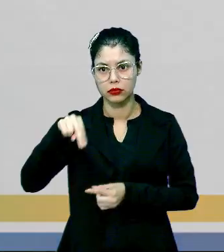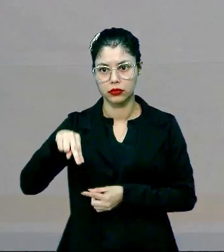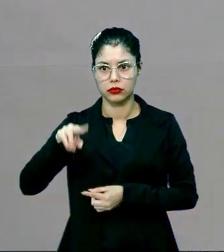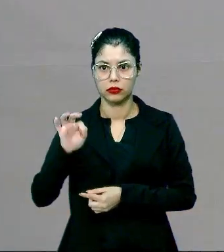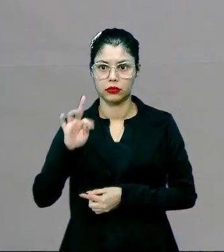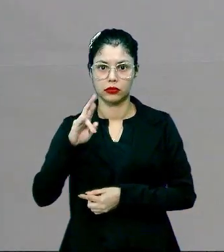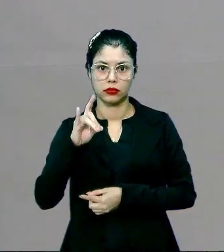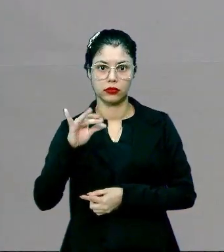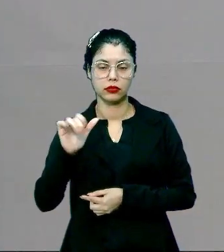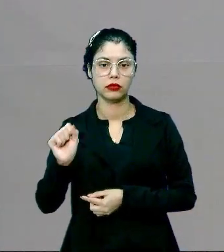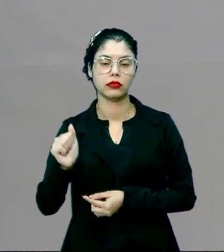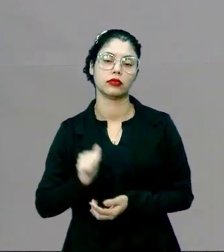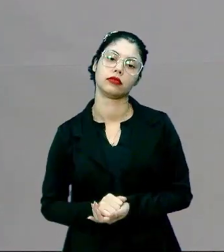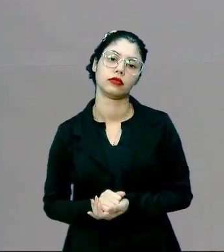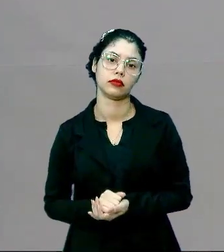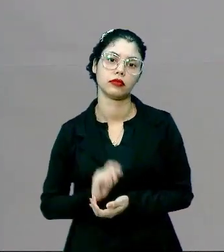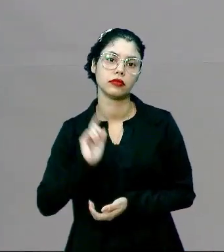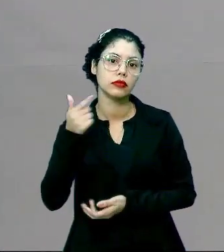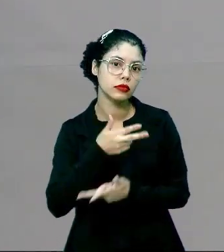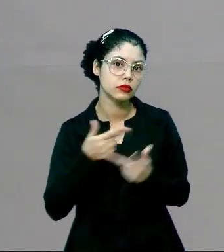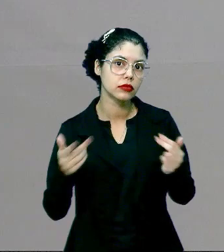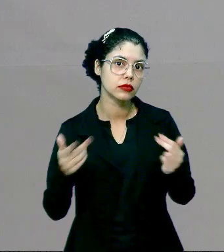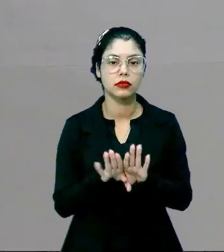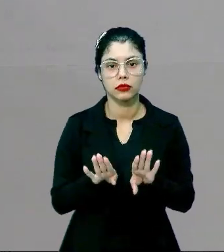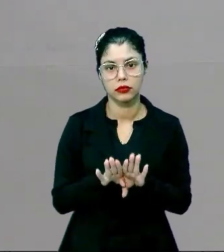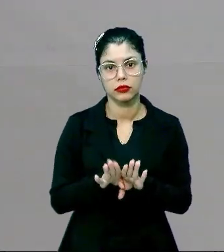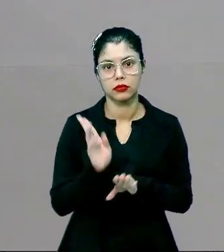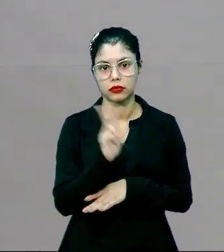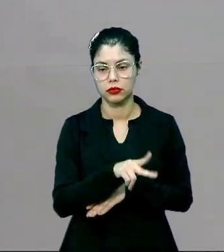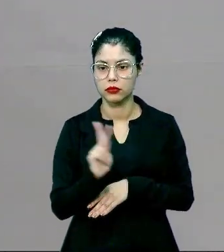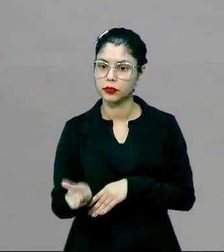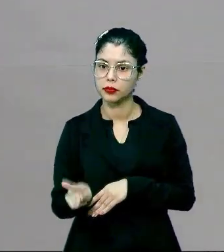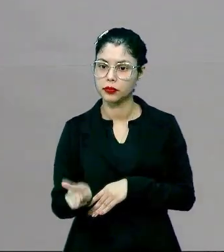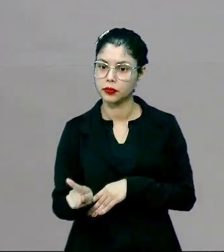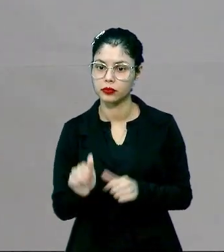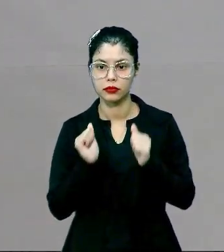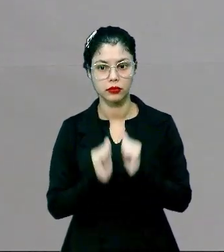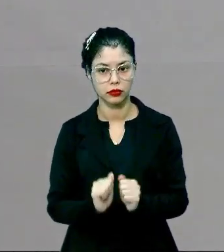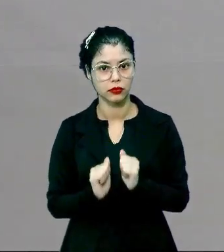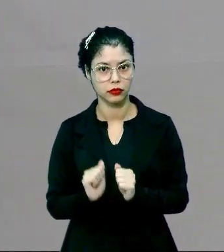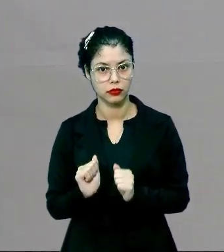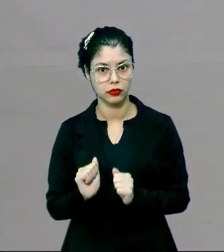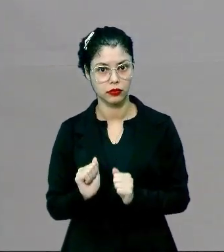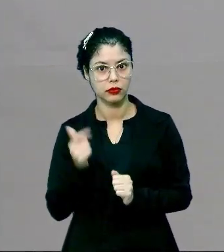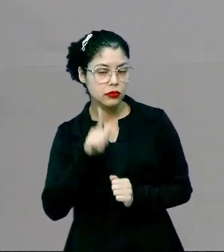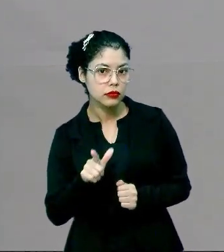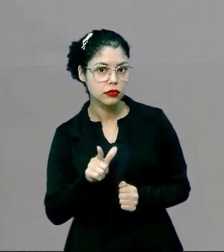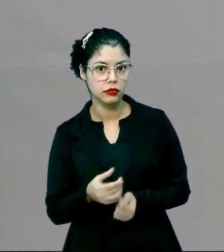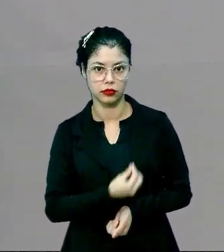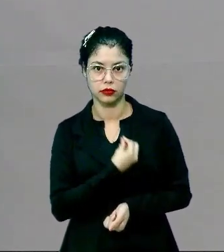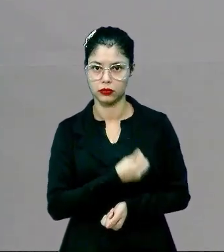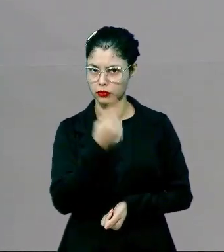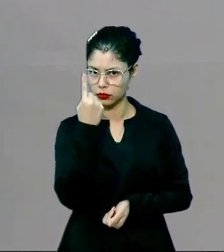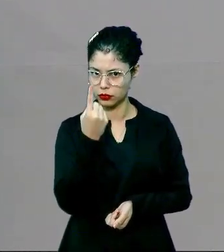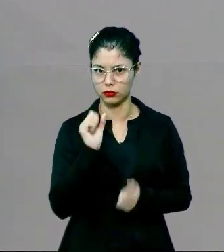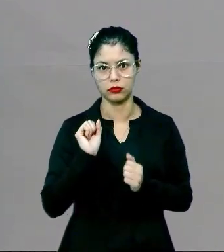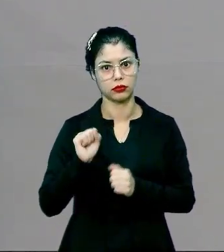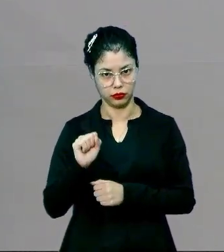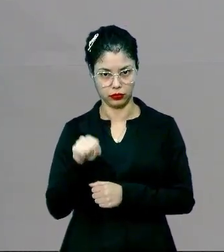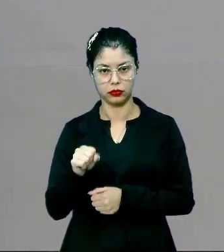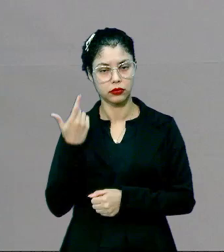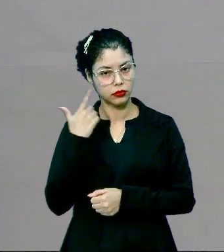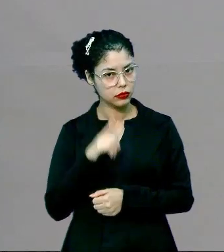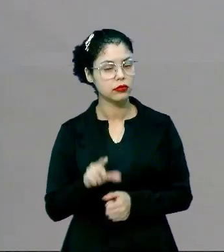néfrons, tá? Outra coisa também, professora, eu consigo sobreviver só com um rim?